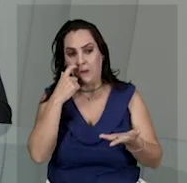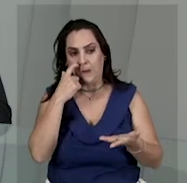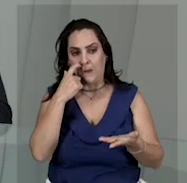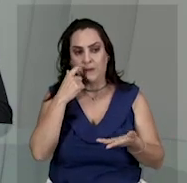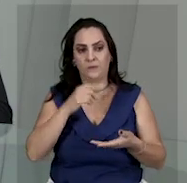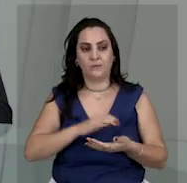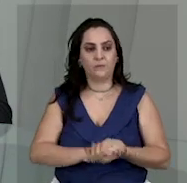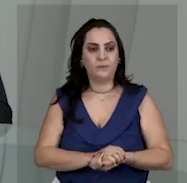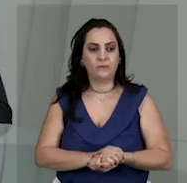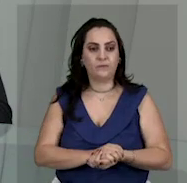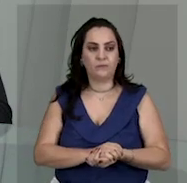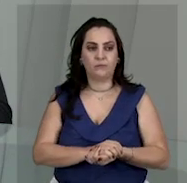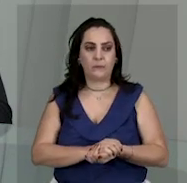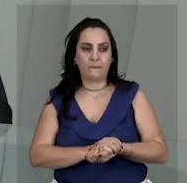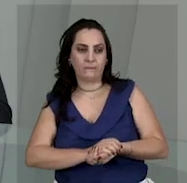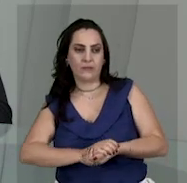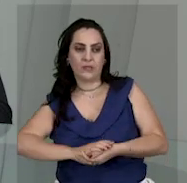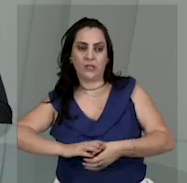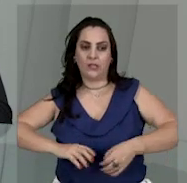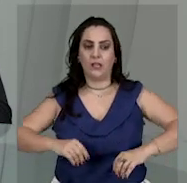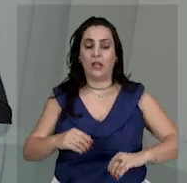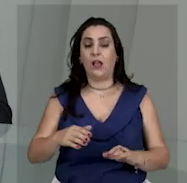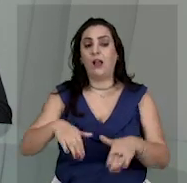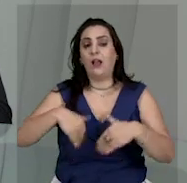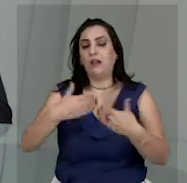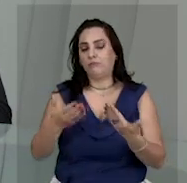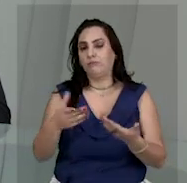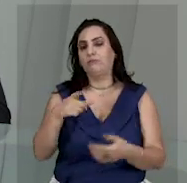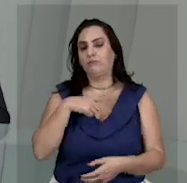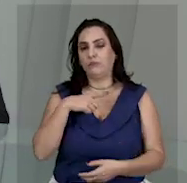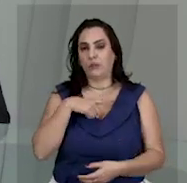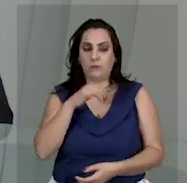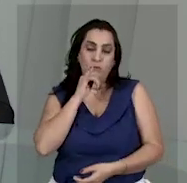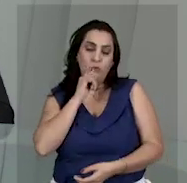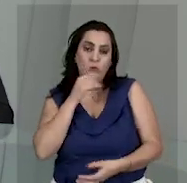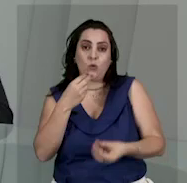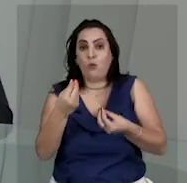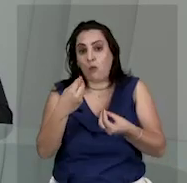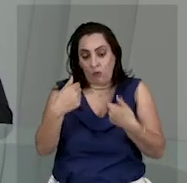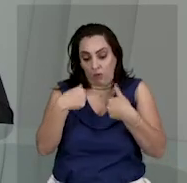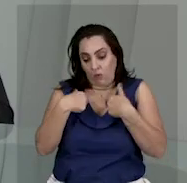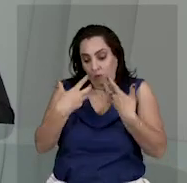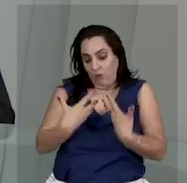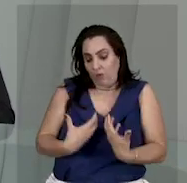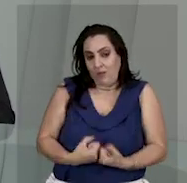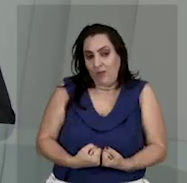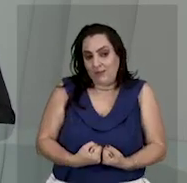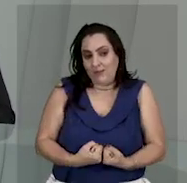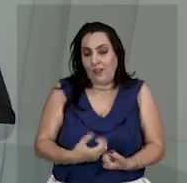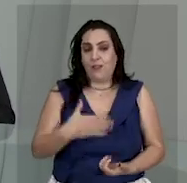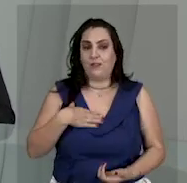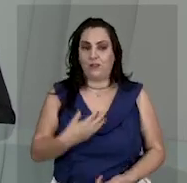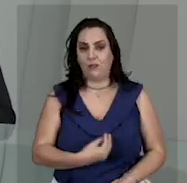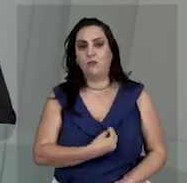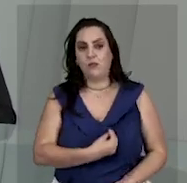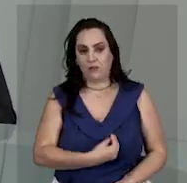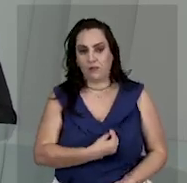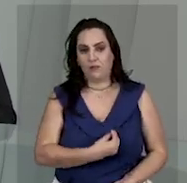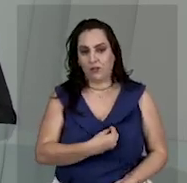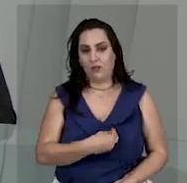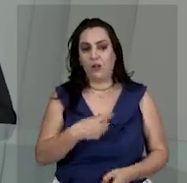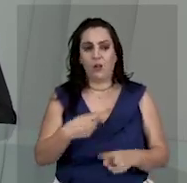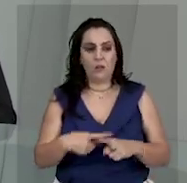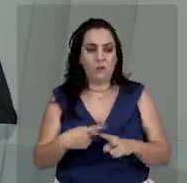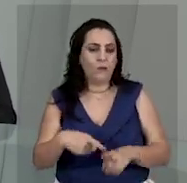Sim, aí a gente entra nessa questão do reconhecimento, né? Como eu me aceito, como eu me reconheço. Quanto mais velha a